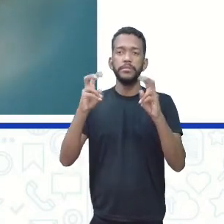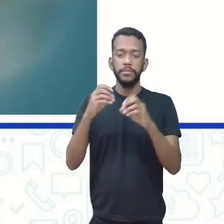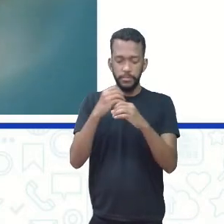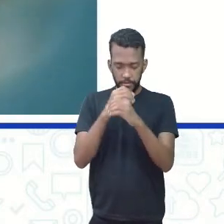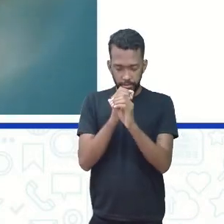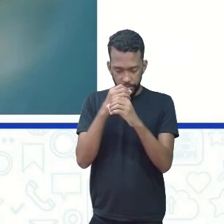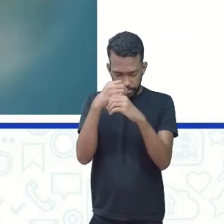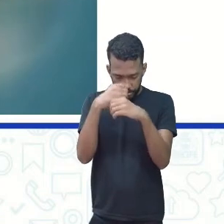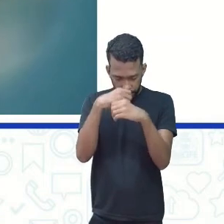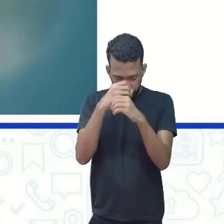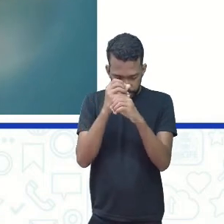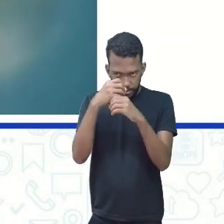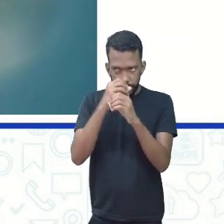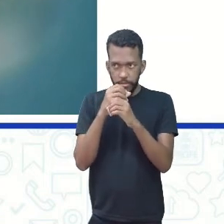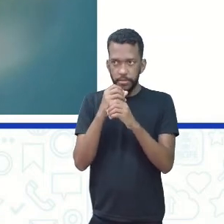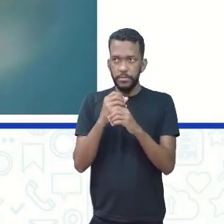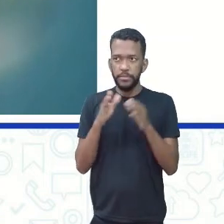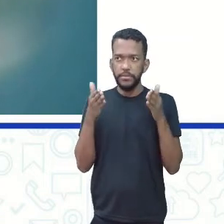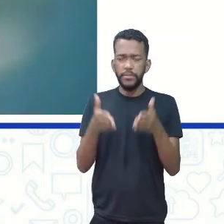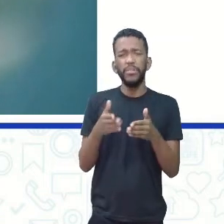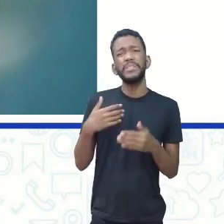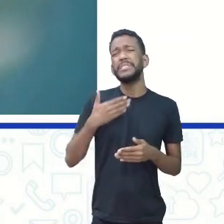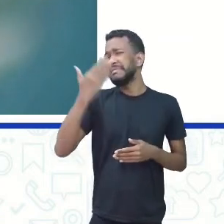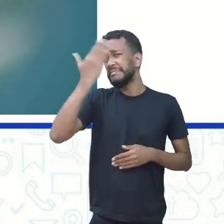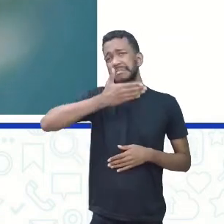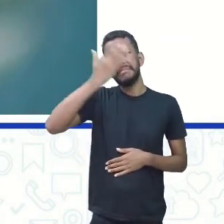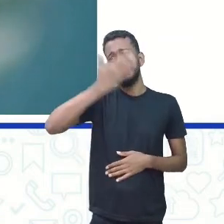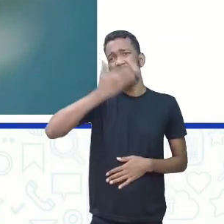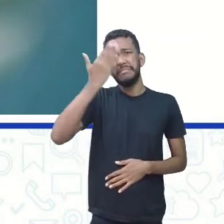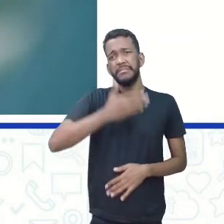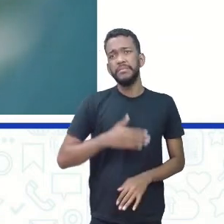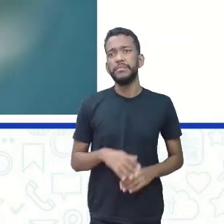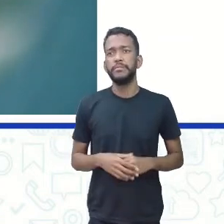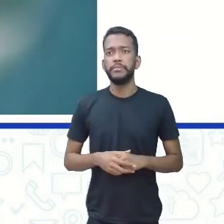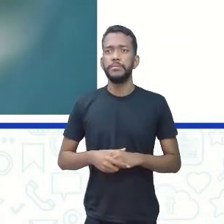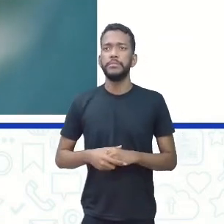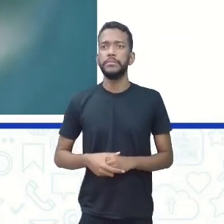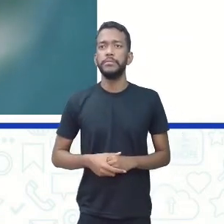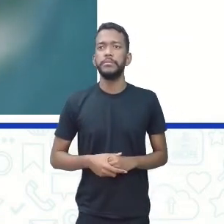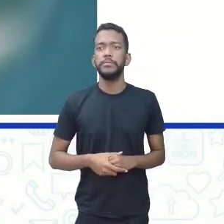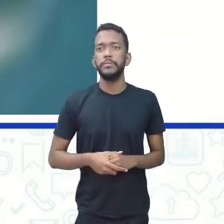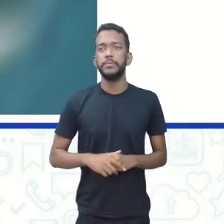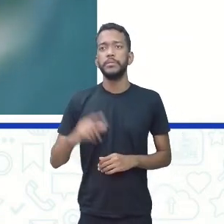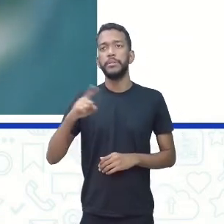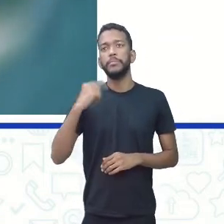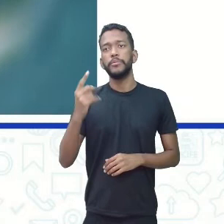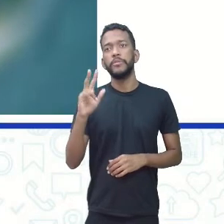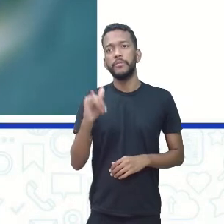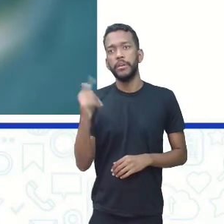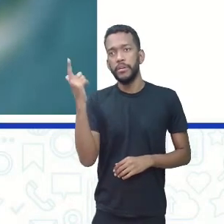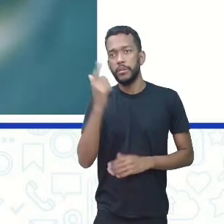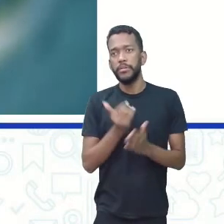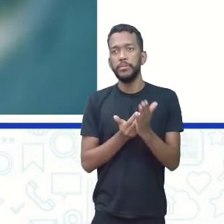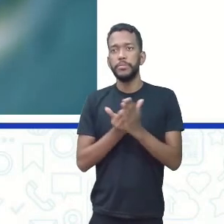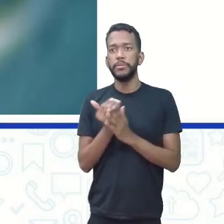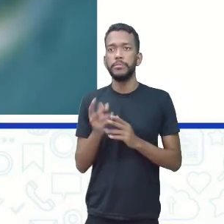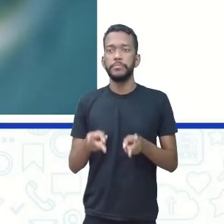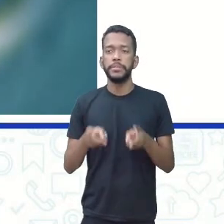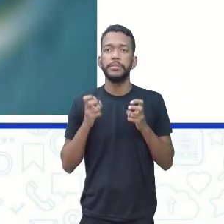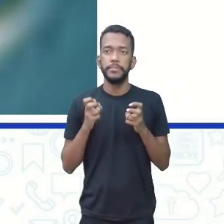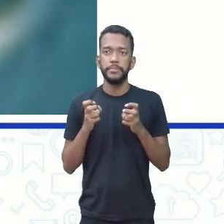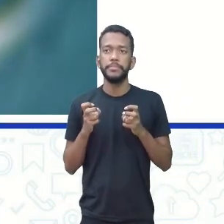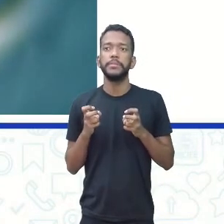foco. Observar, tem gente que diz, professor, eu não estou vendo nada. E aí depois vai começando a perceber